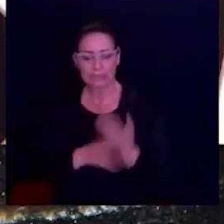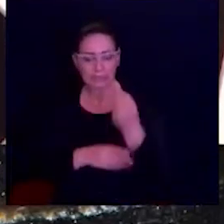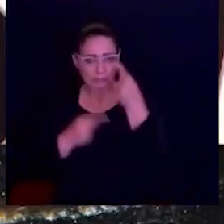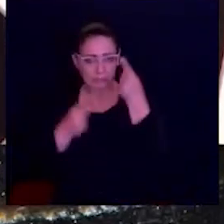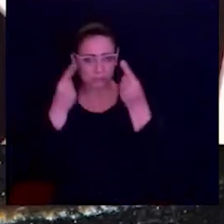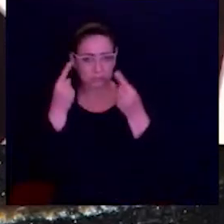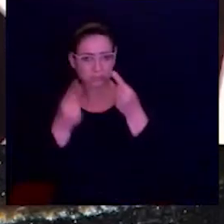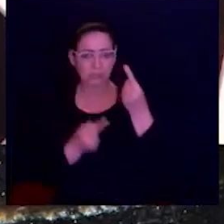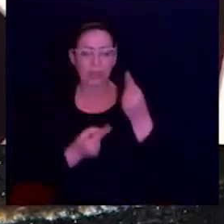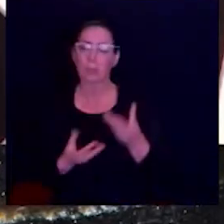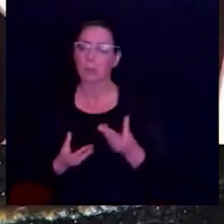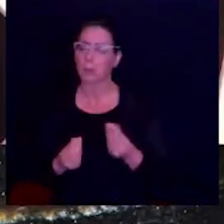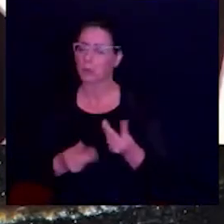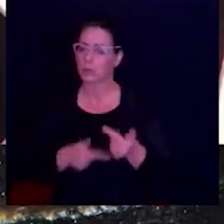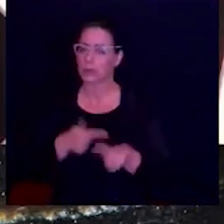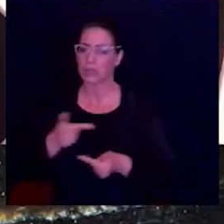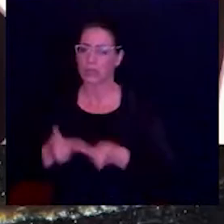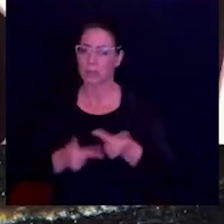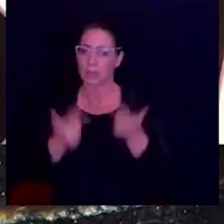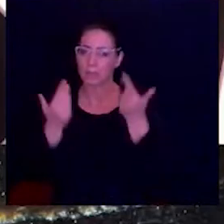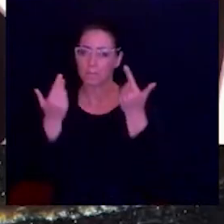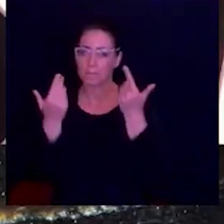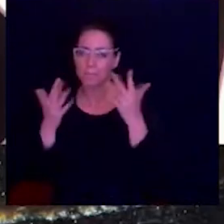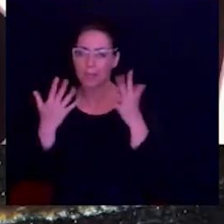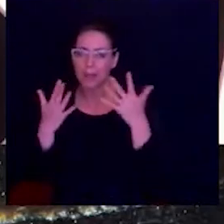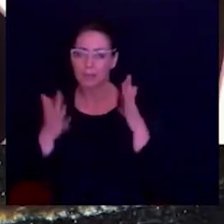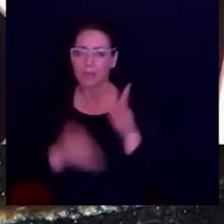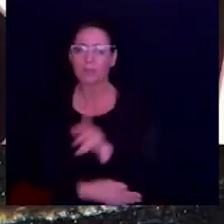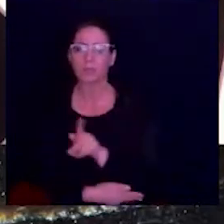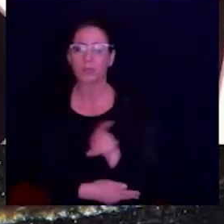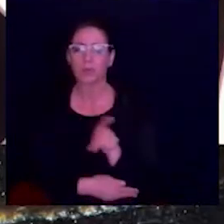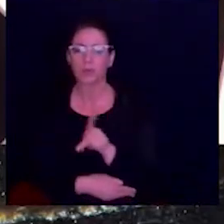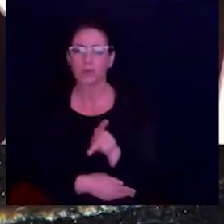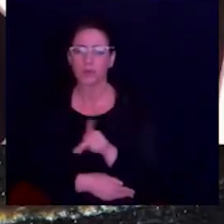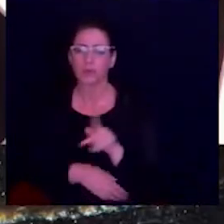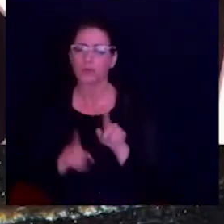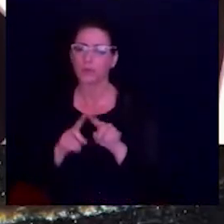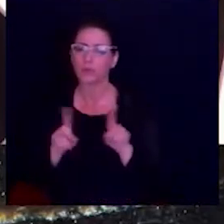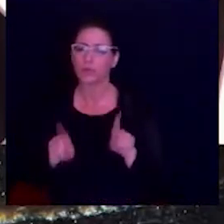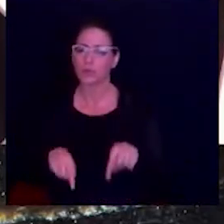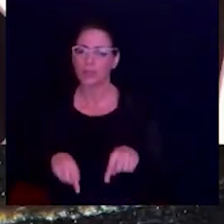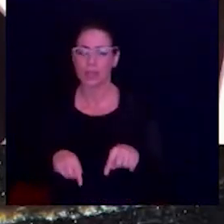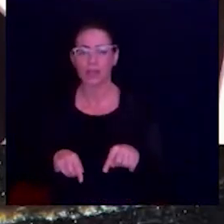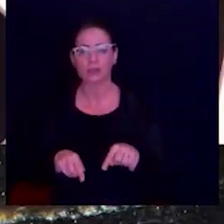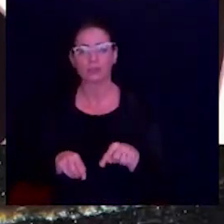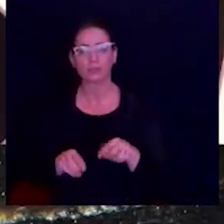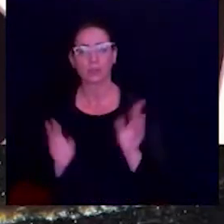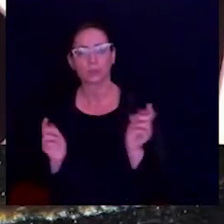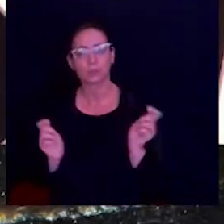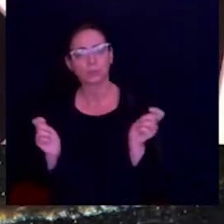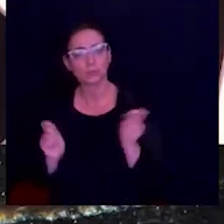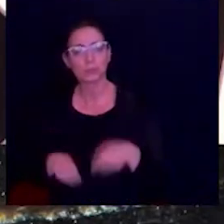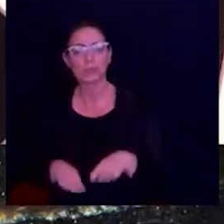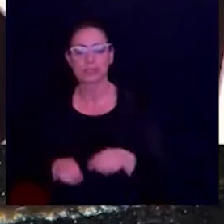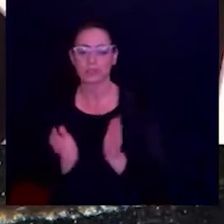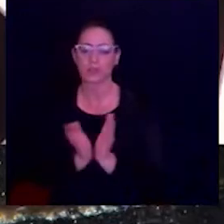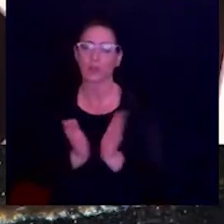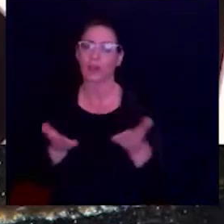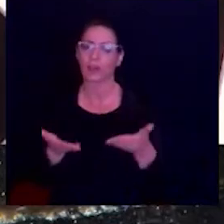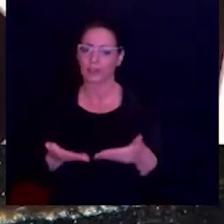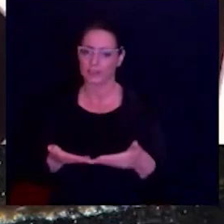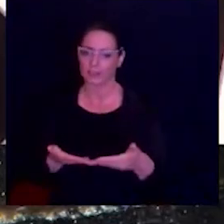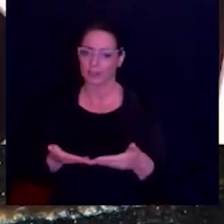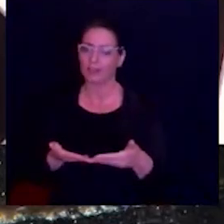e muito trabalho. Parabéns, queridos professores e funcionários, por tornarem a Universidade La Salle